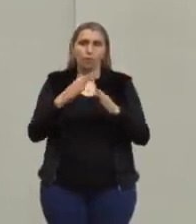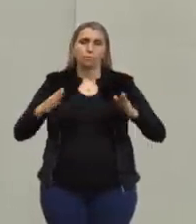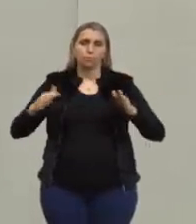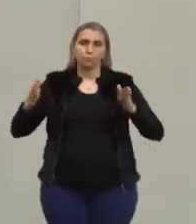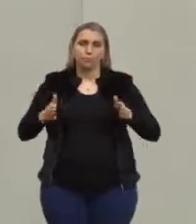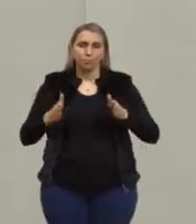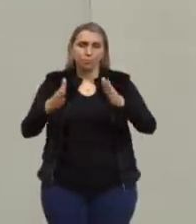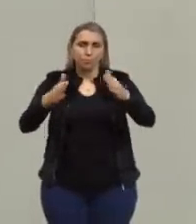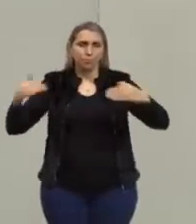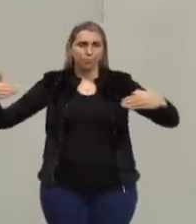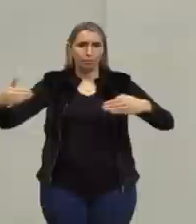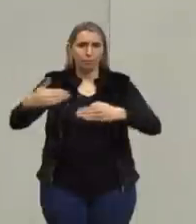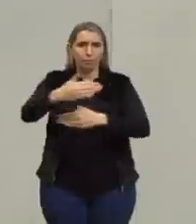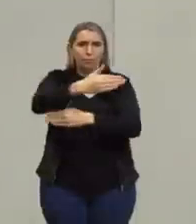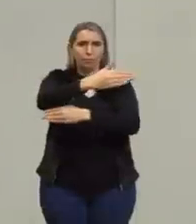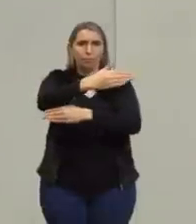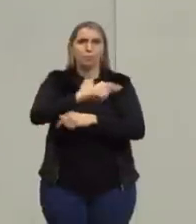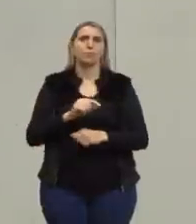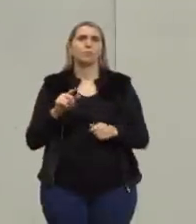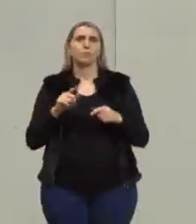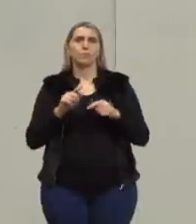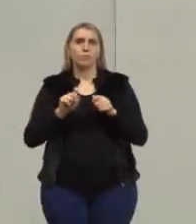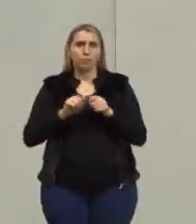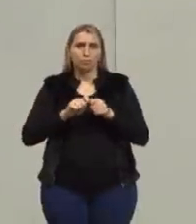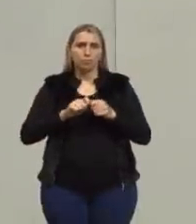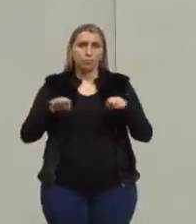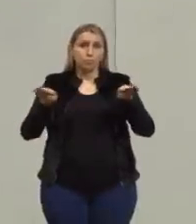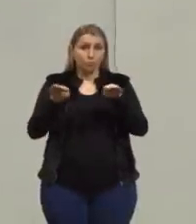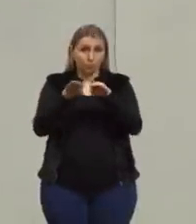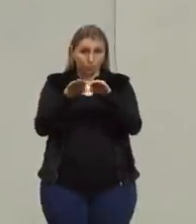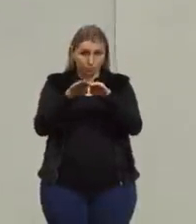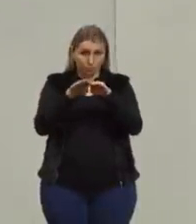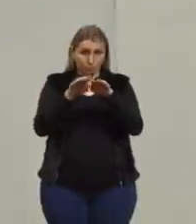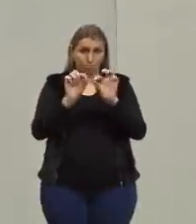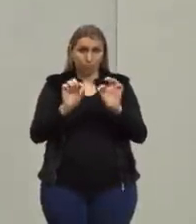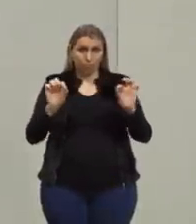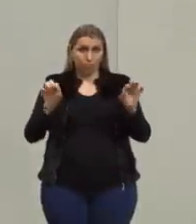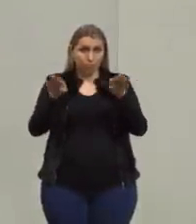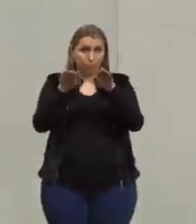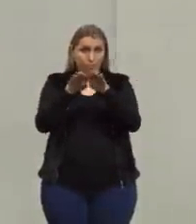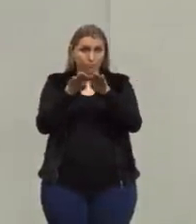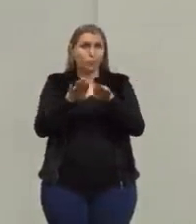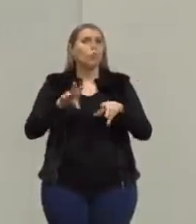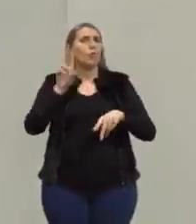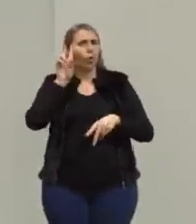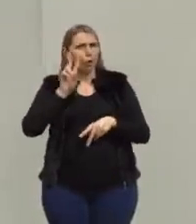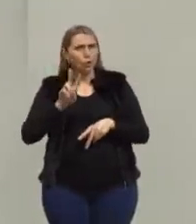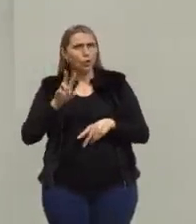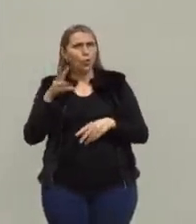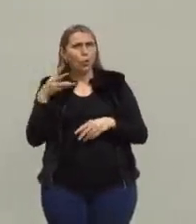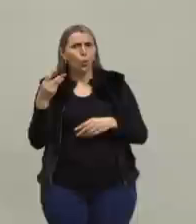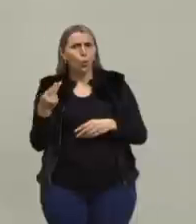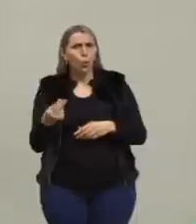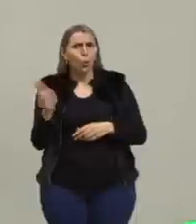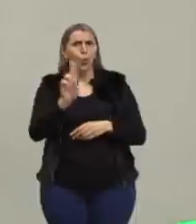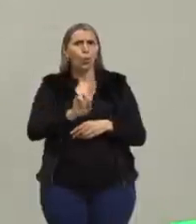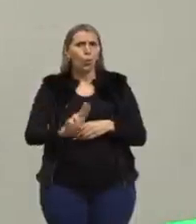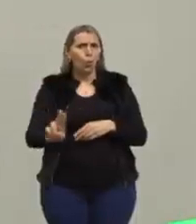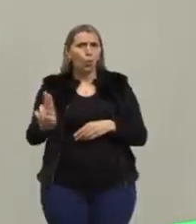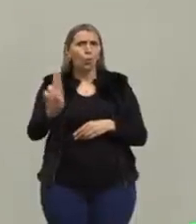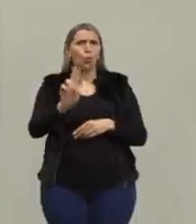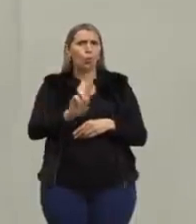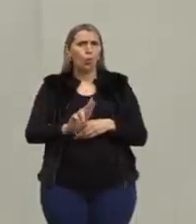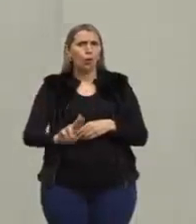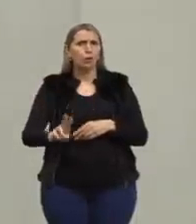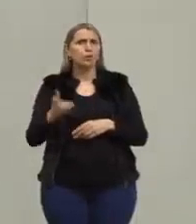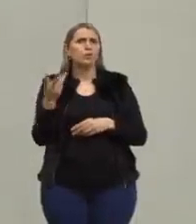transversais, formam segmentos que são proporcionais. Então vejam o quanto a gente vai aplicar isso e poderá aplicar